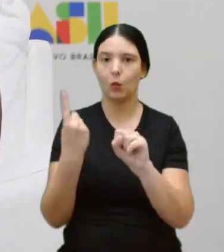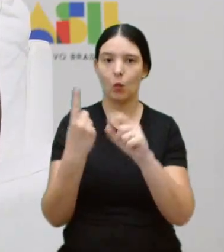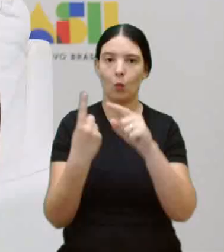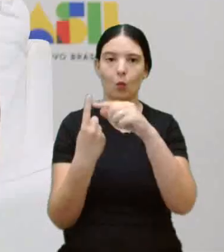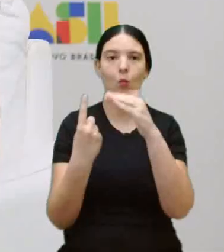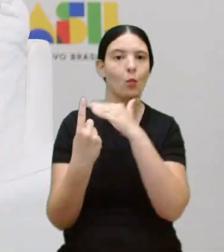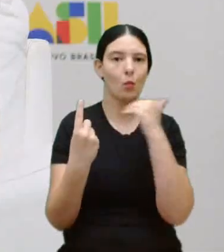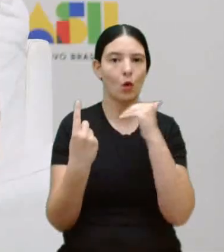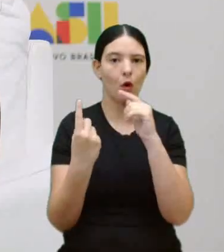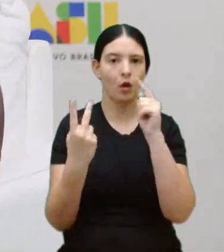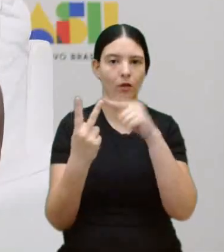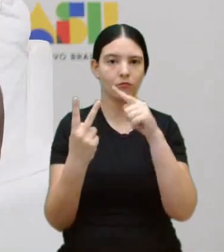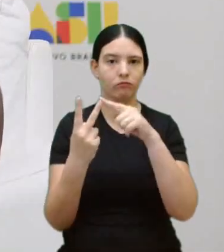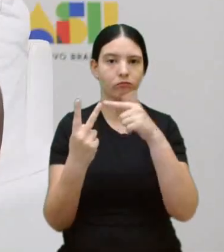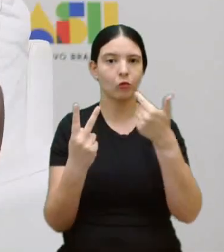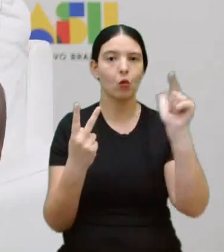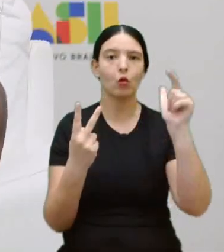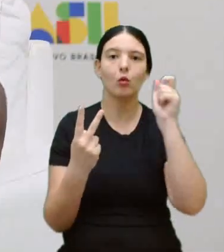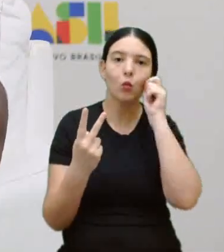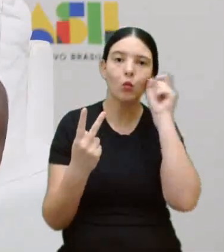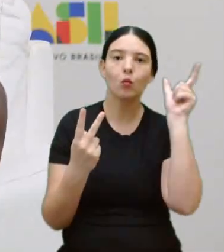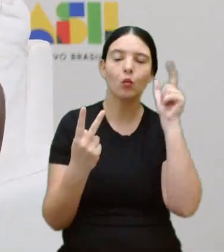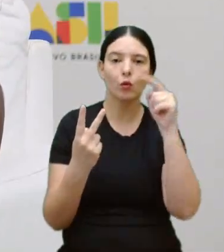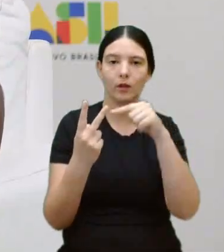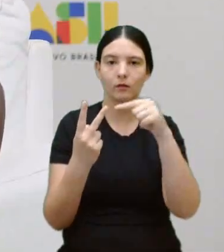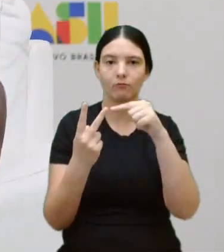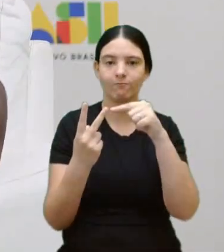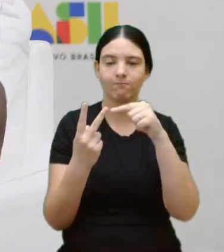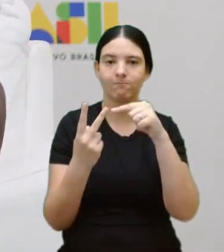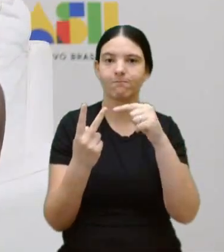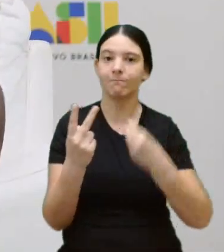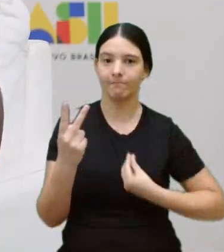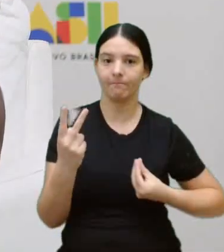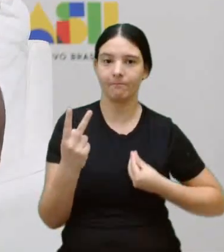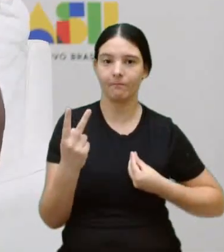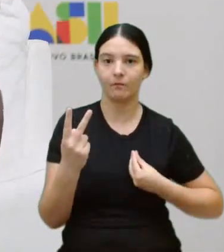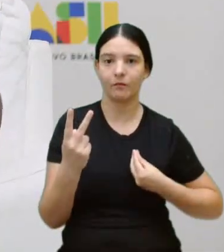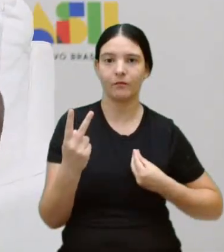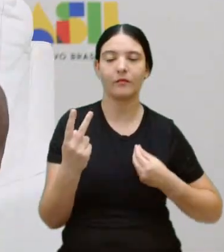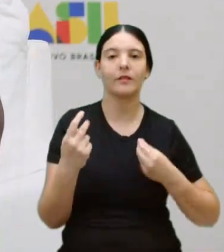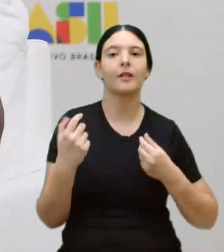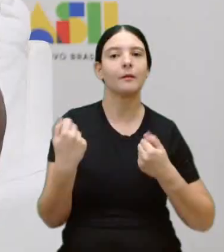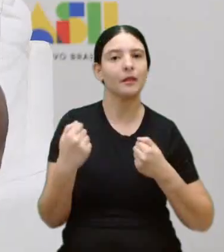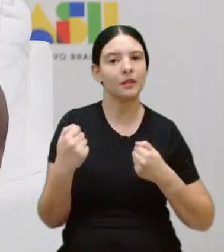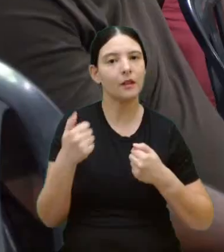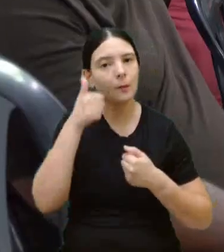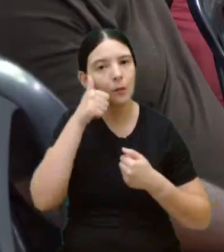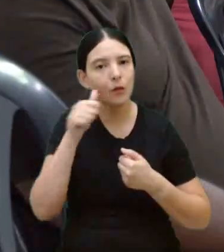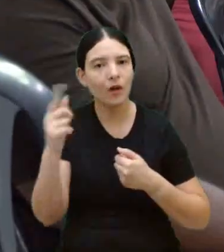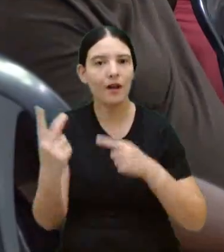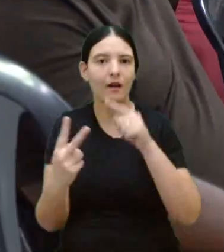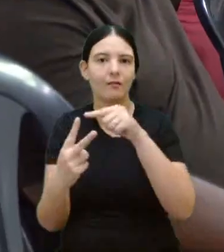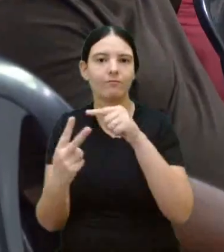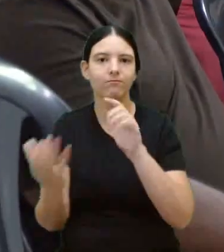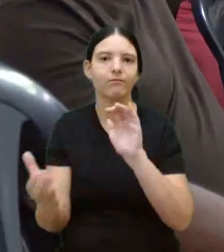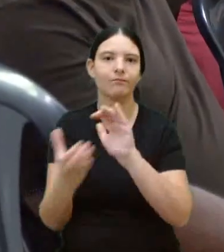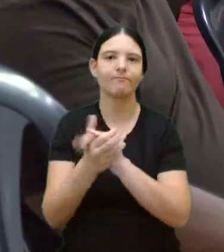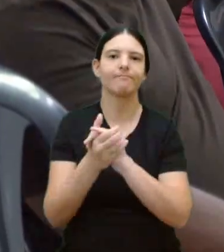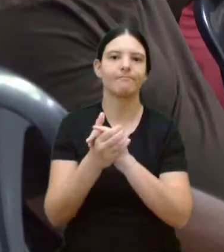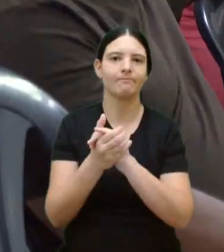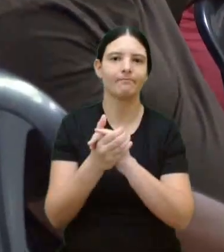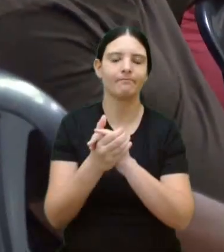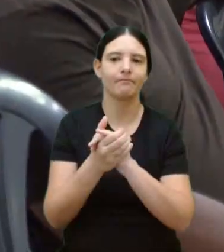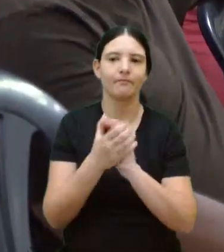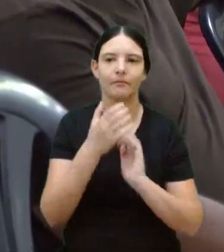aquela cultura, aquele irmão que tá vivo, acolhe aquela mulher como sua outra esposa. Na plateia, algumas pessoas concordam